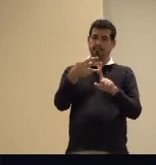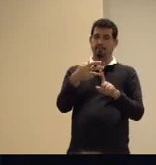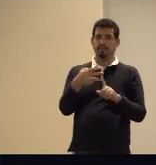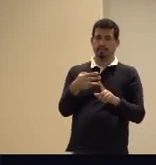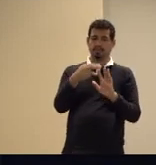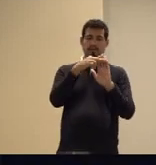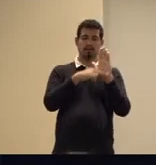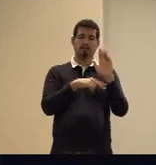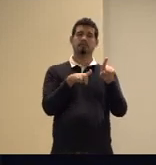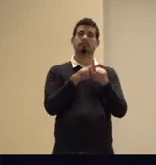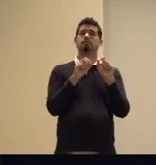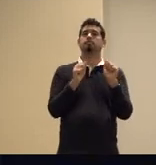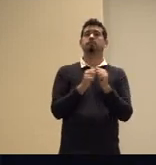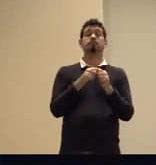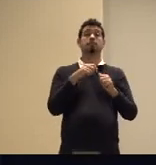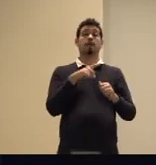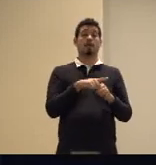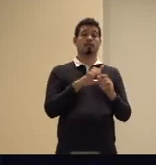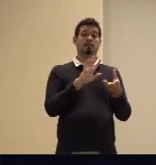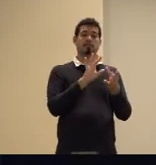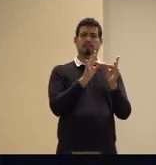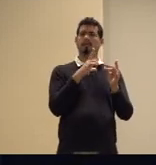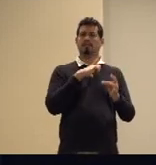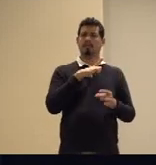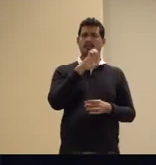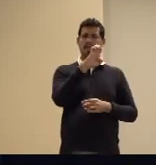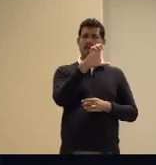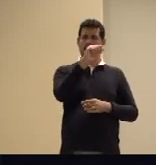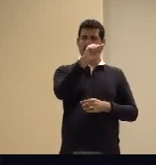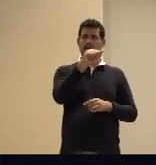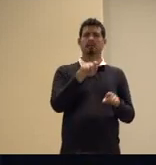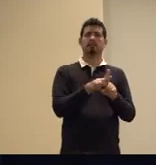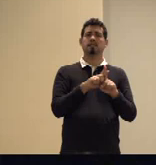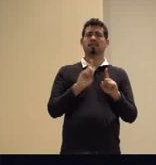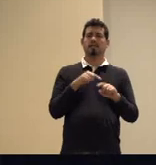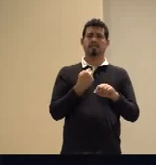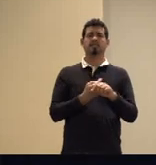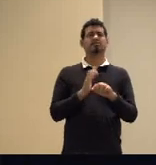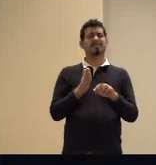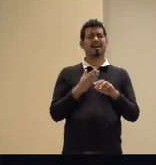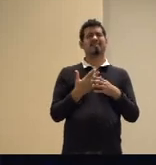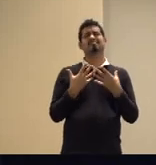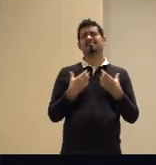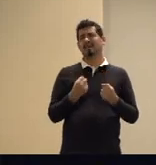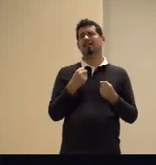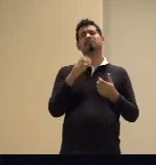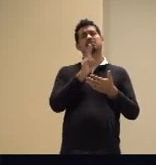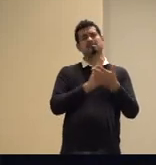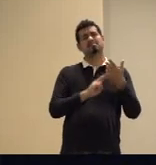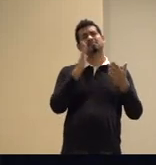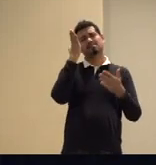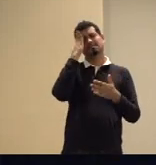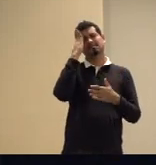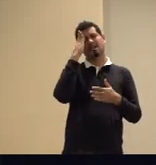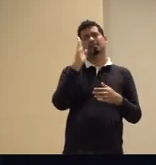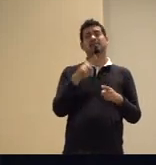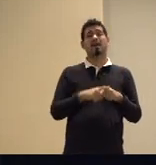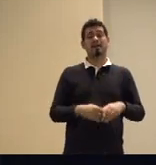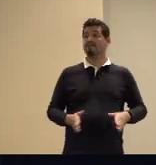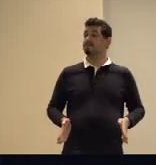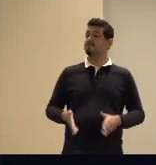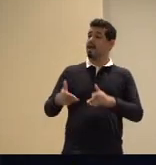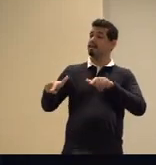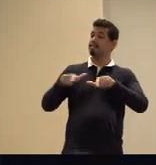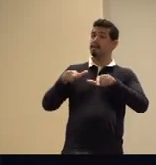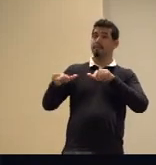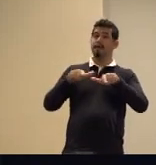normativos associados ao que tem no ECA e o que nós estamos cansados de saber, nos dizem, trabalhem em